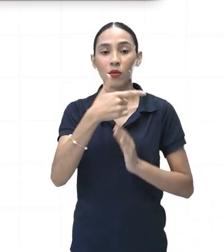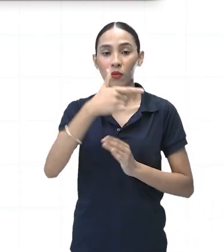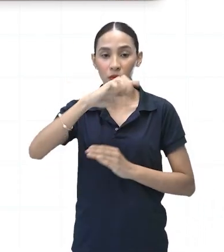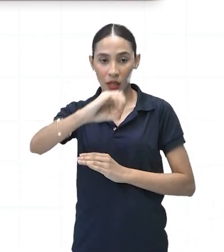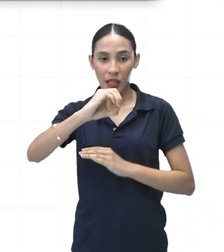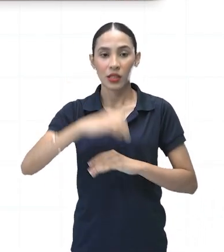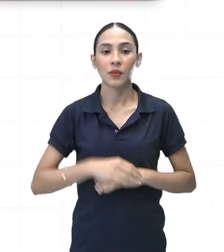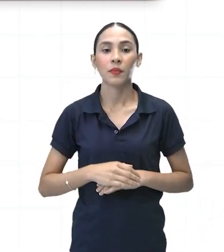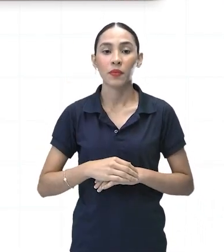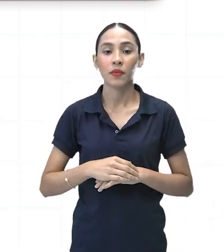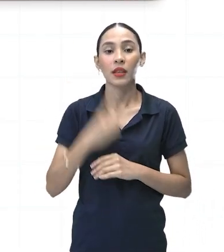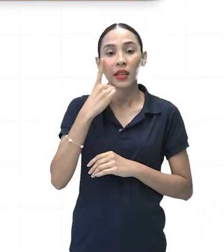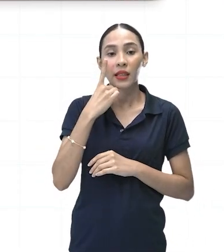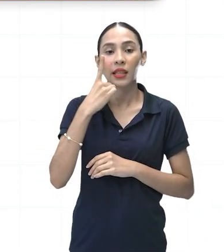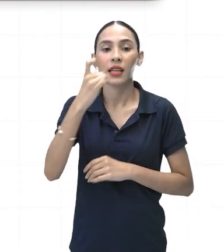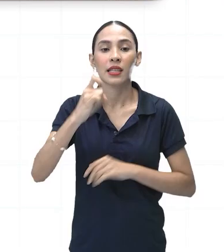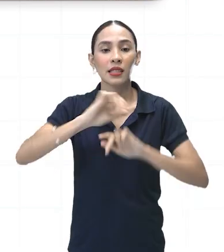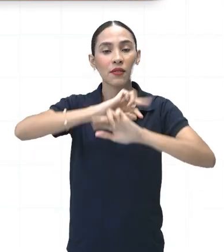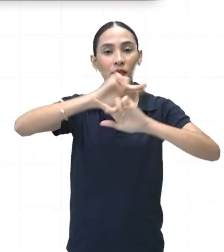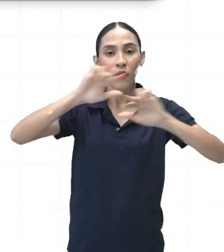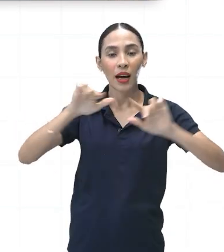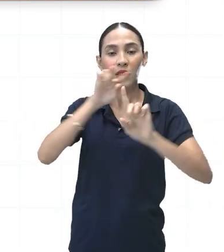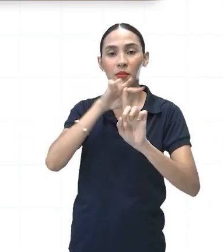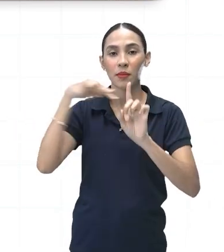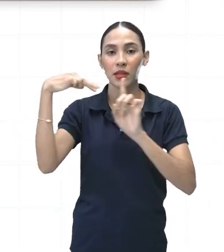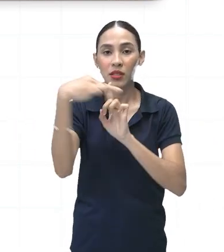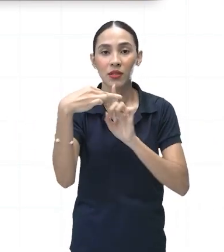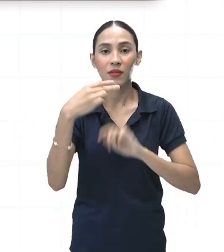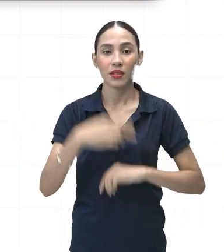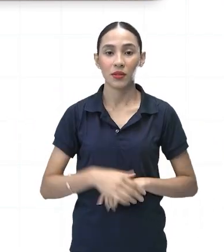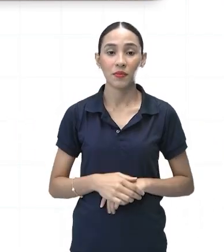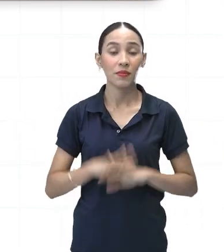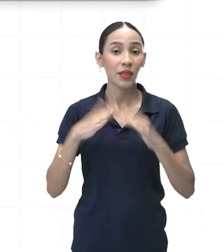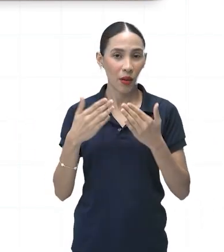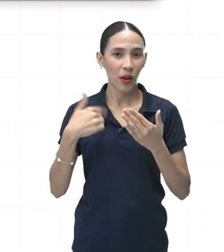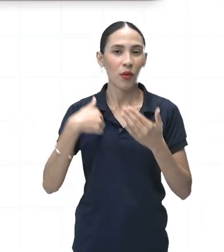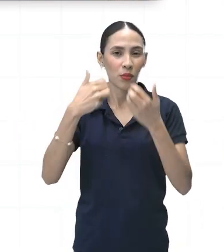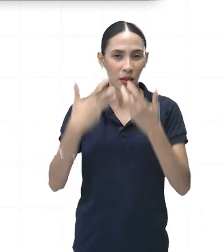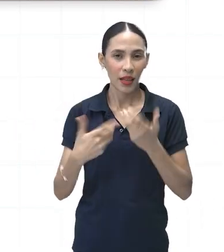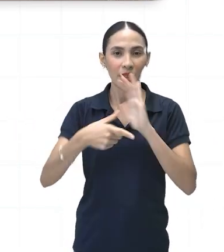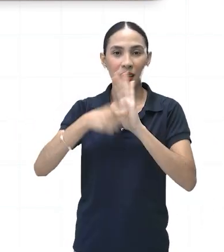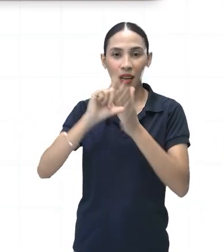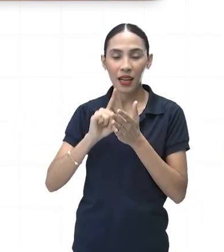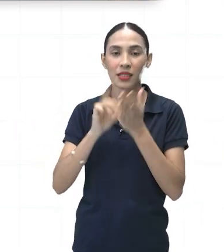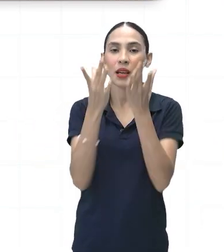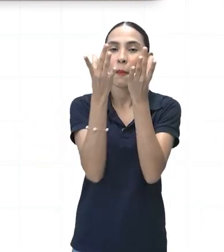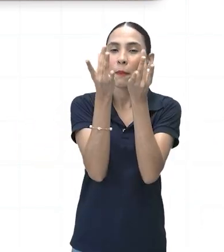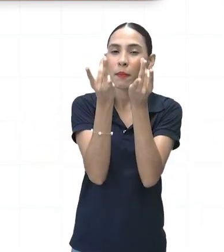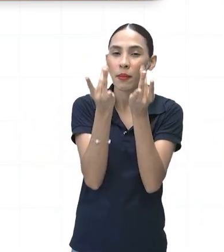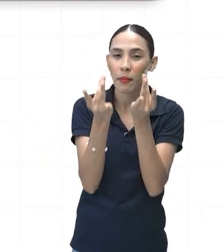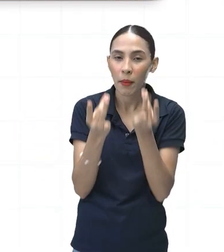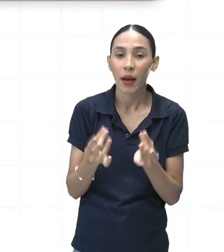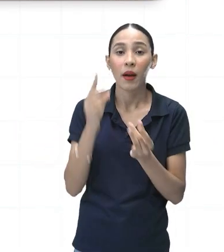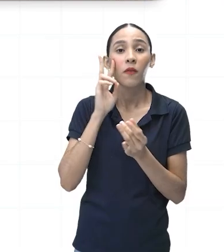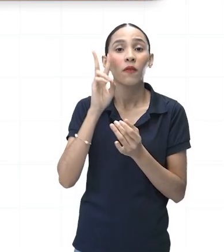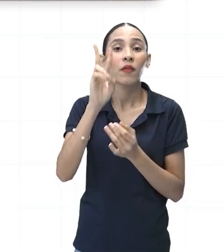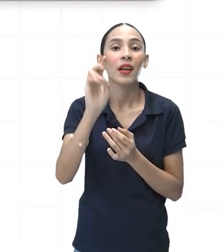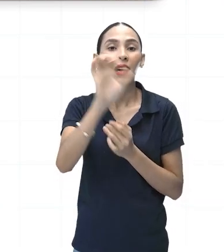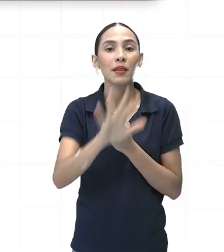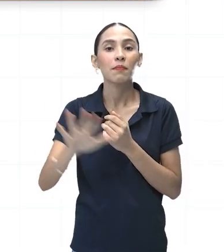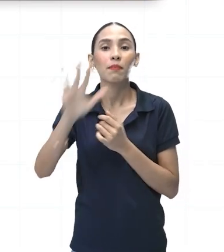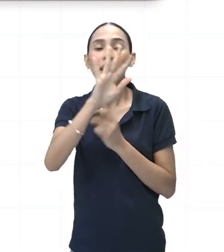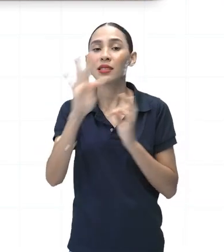XX. Busca pelos múltiplos pontos de vista, aquilo que eu falei, fragmentar, ver a imagem